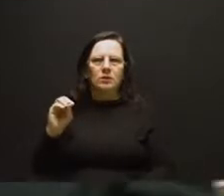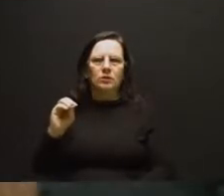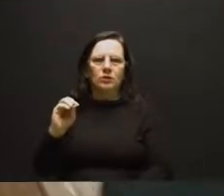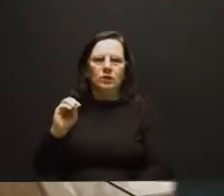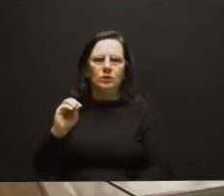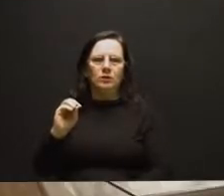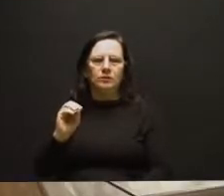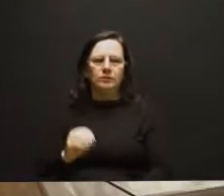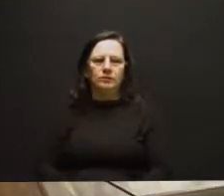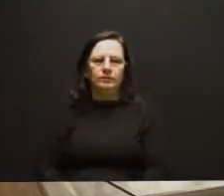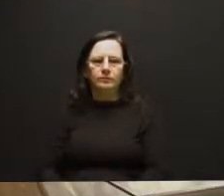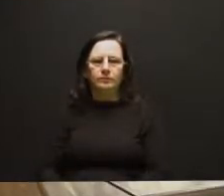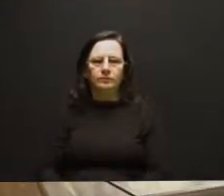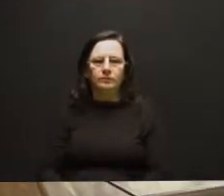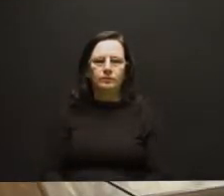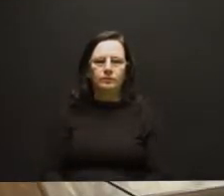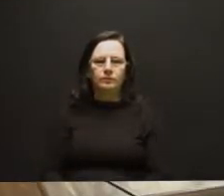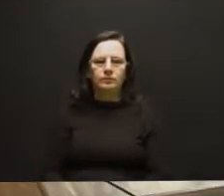tony vieira